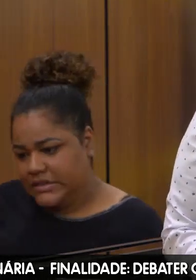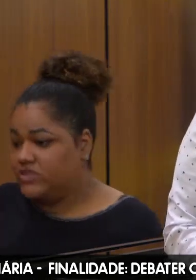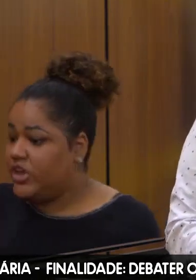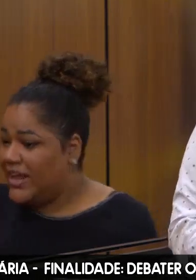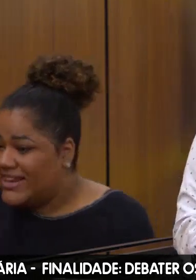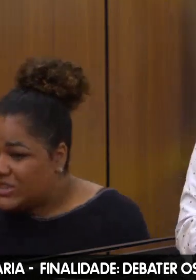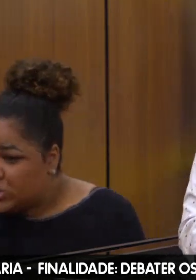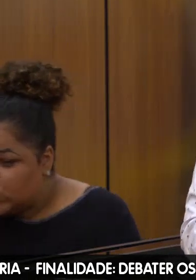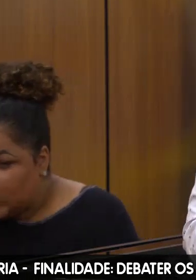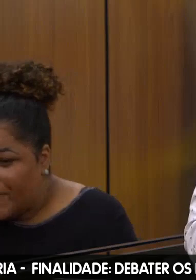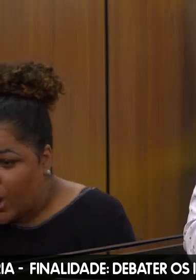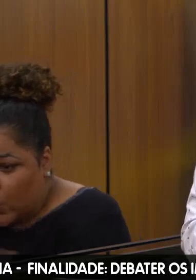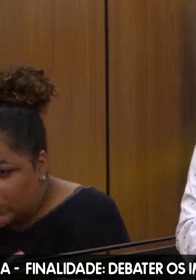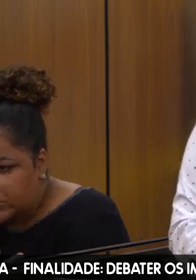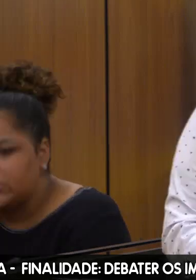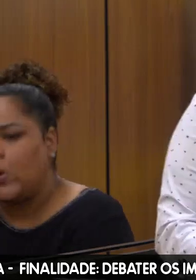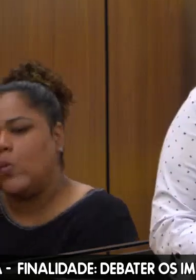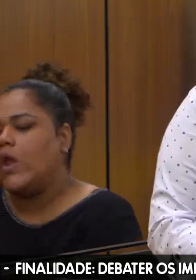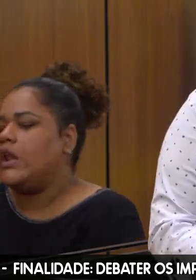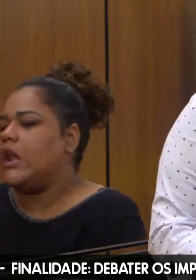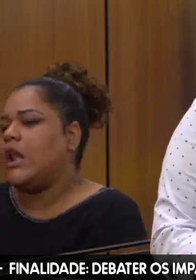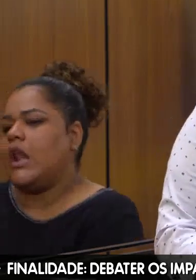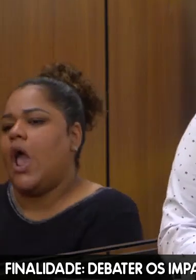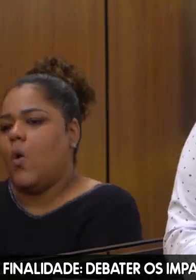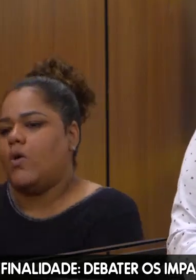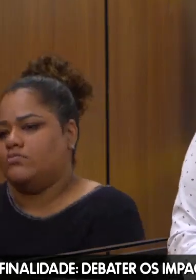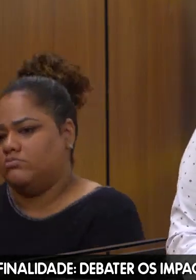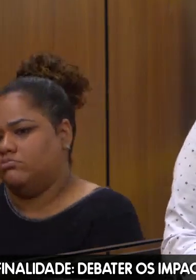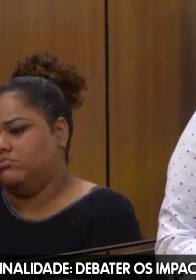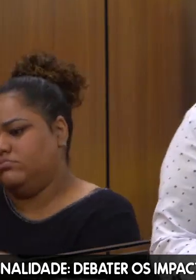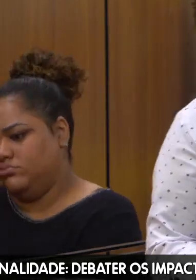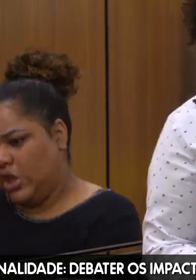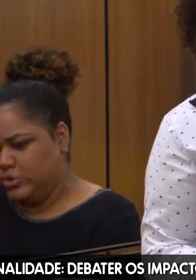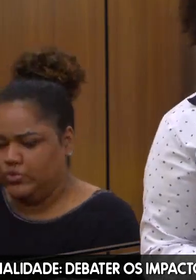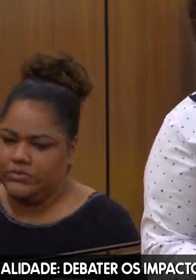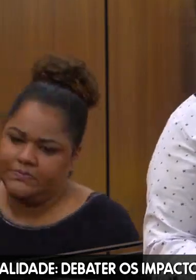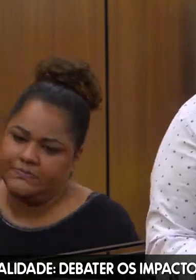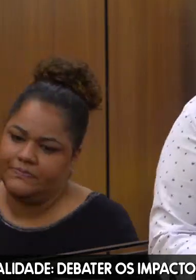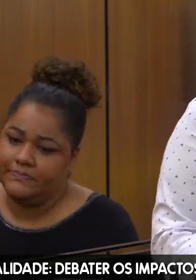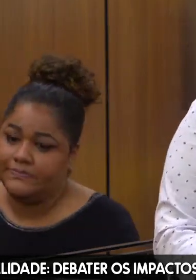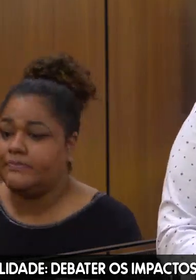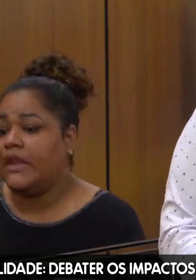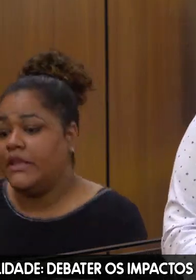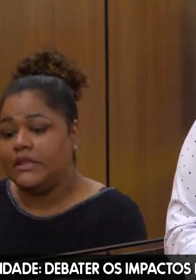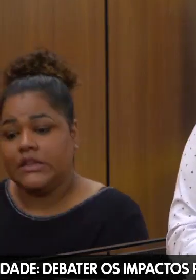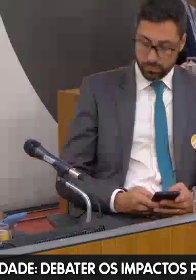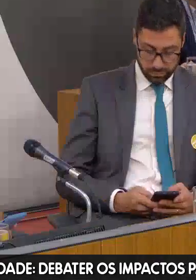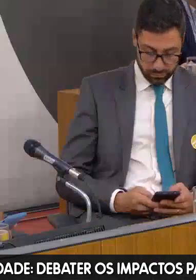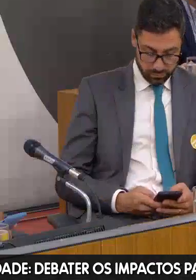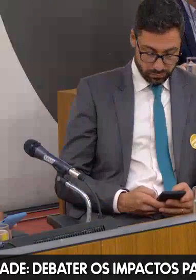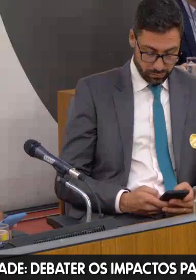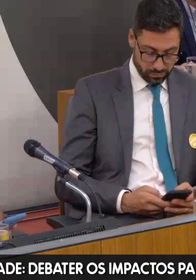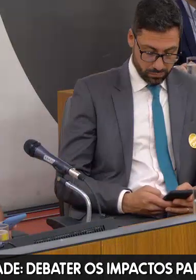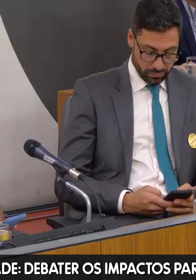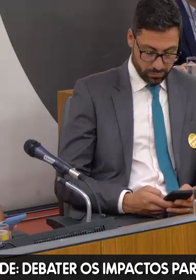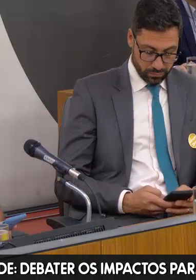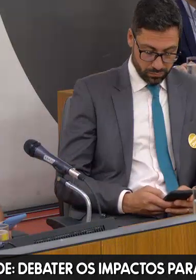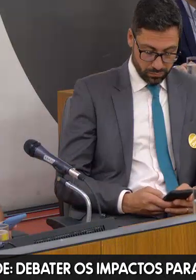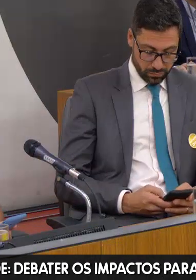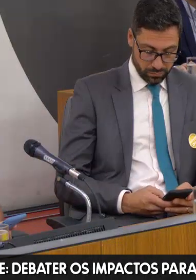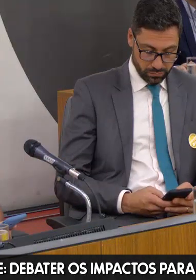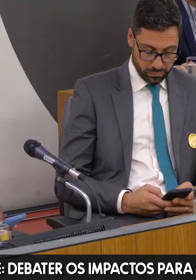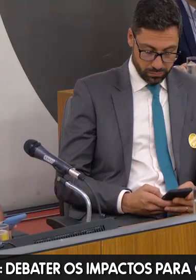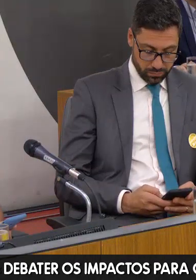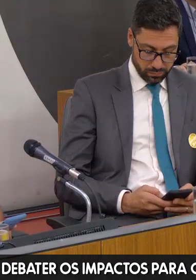a nos ajudar agradecer a todas as autoridades presentes e também